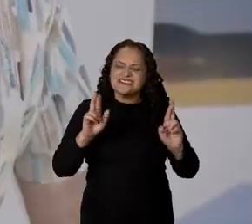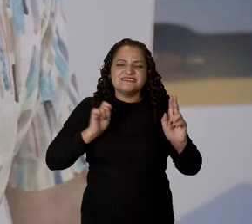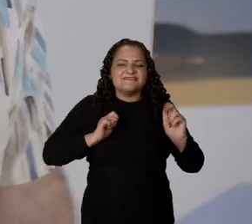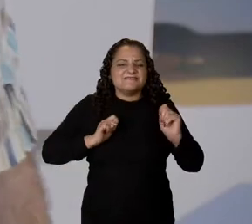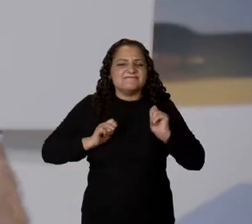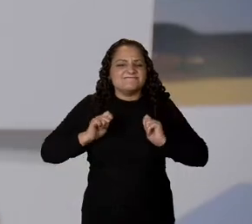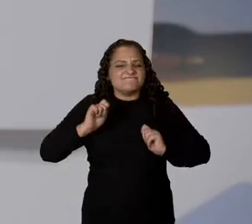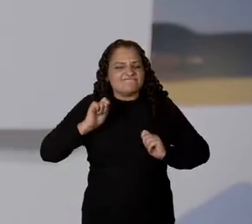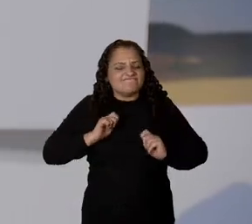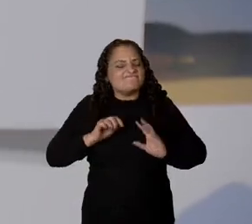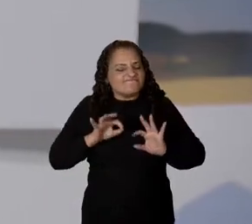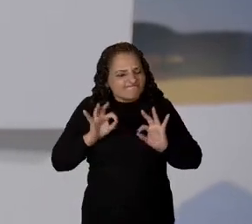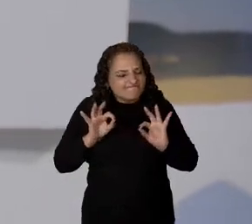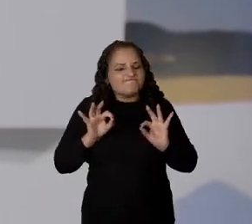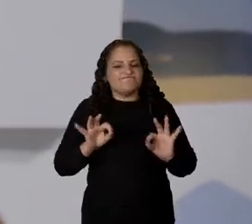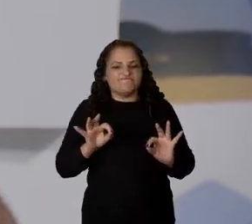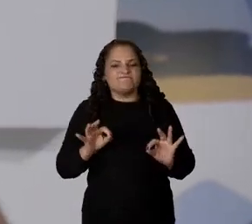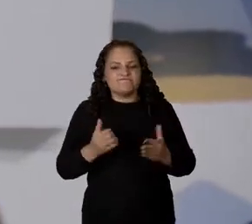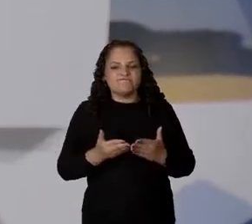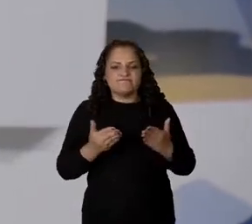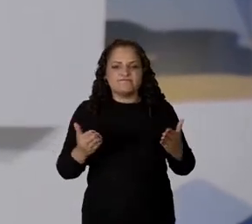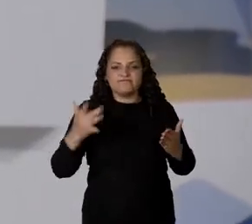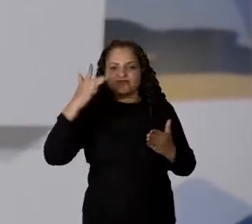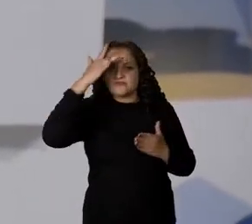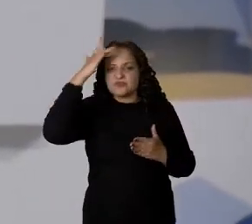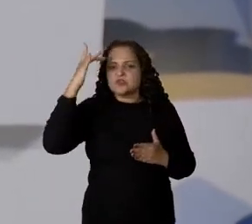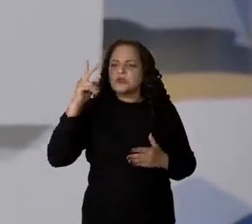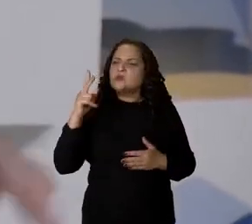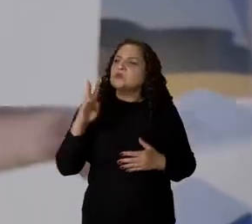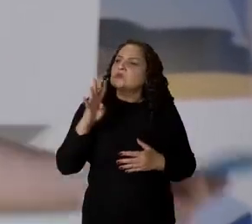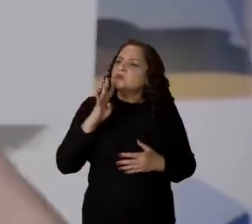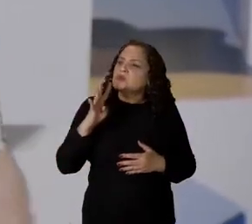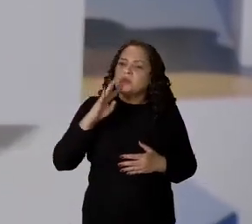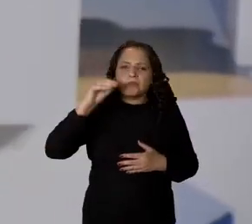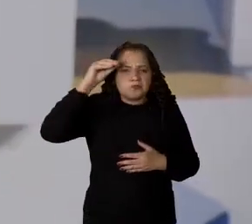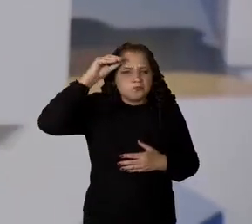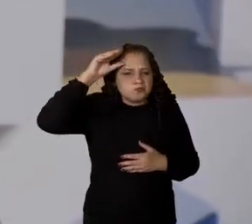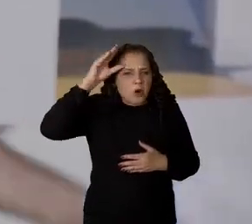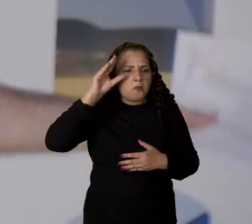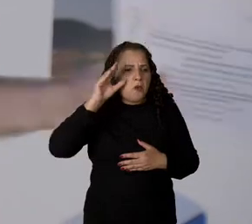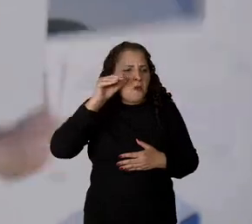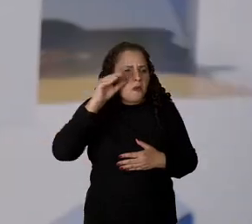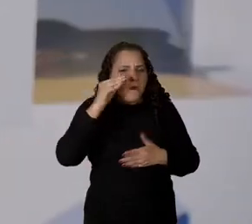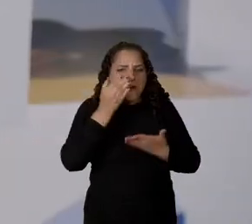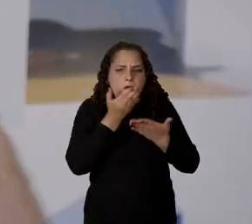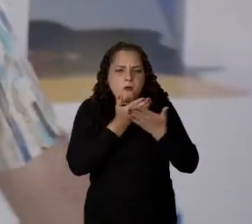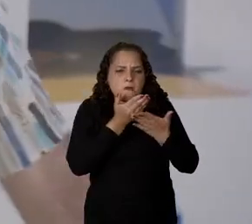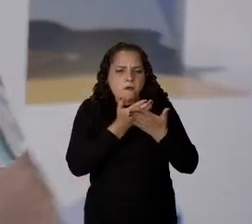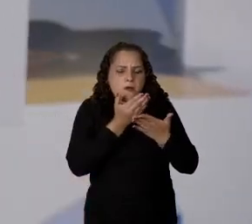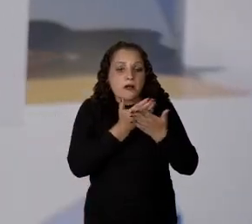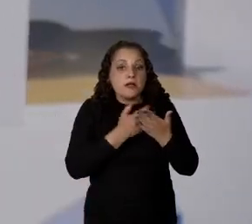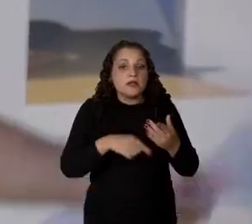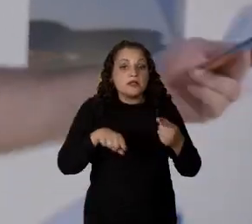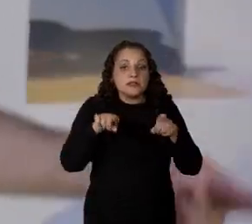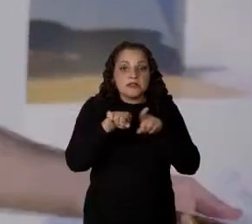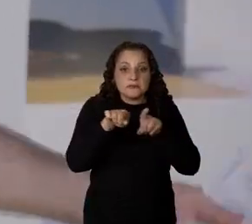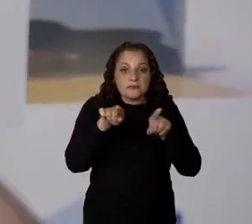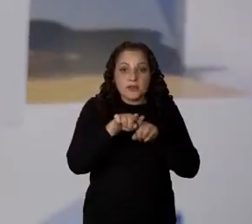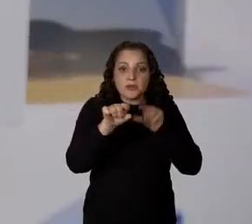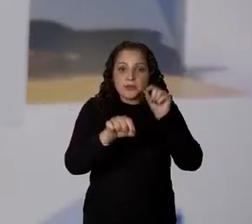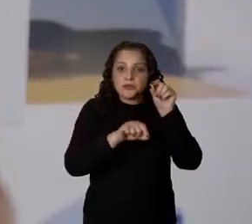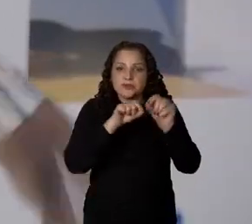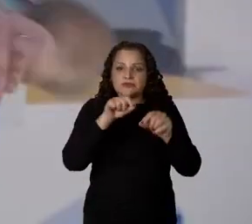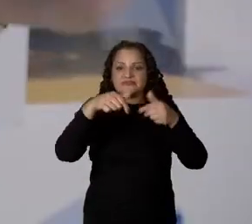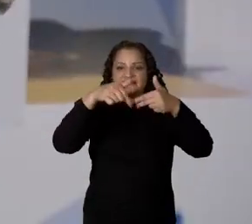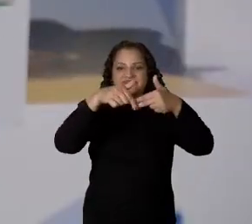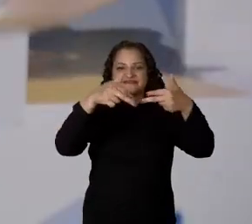estão depositadas em cima de gente que procura o conhecimento, gente curiosa e gente que, acima de tudo, é